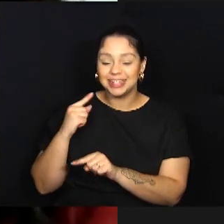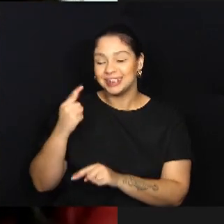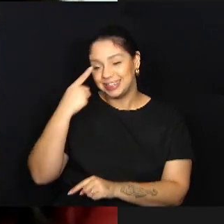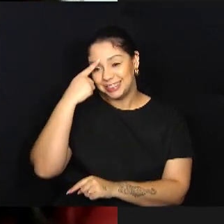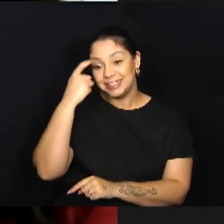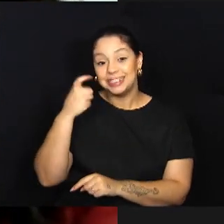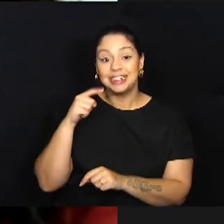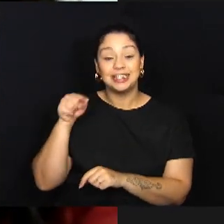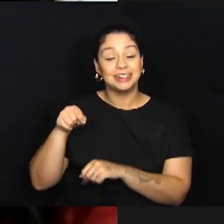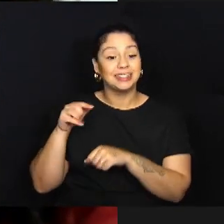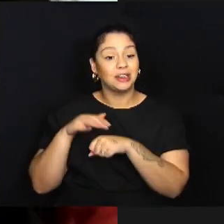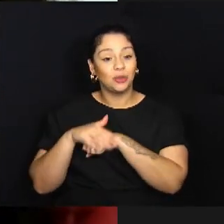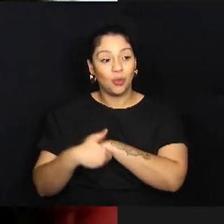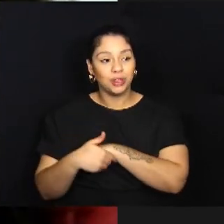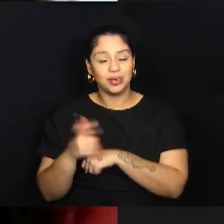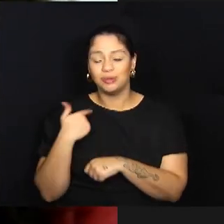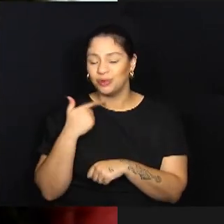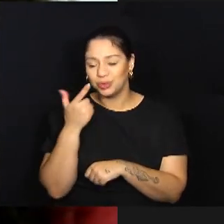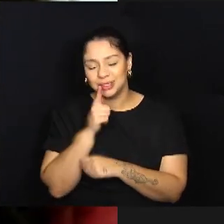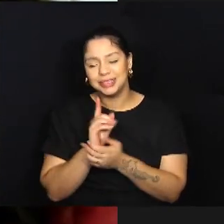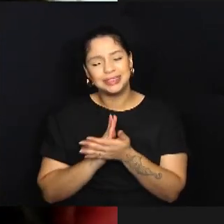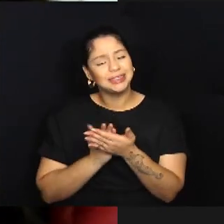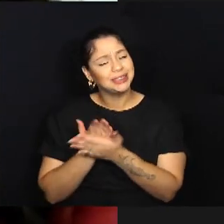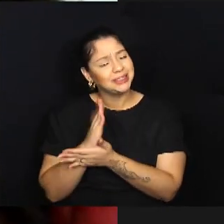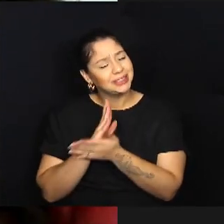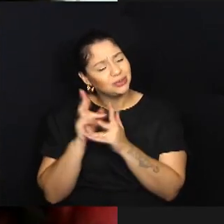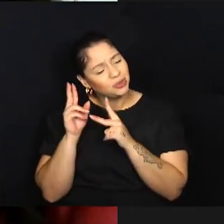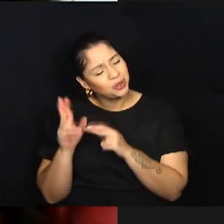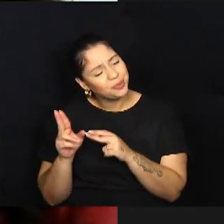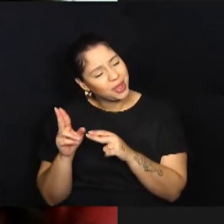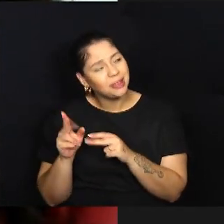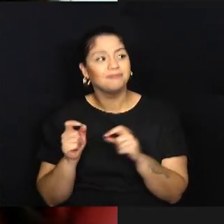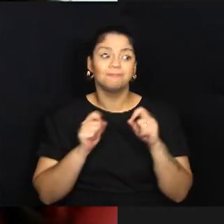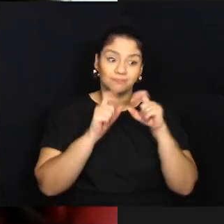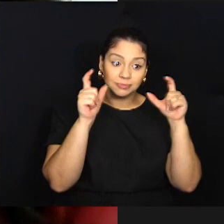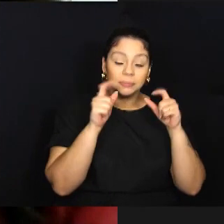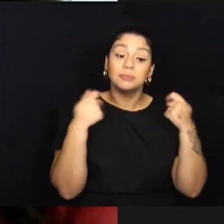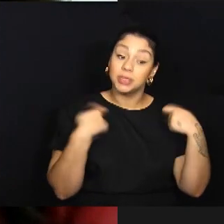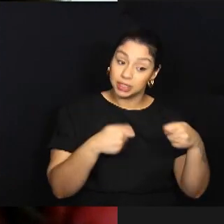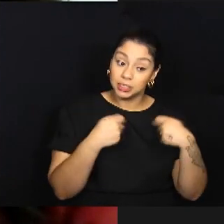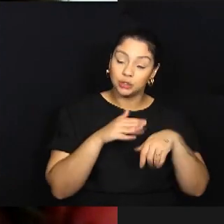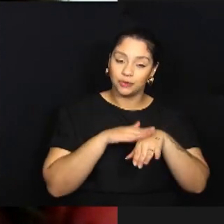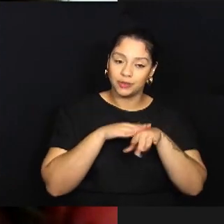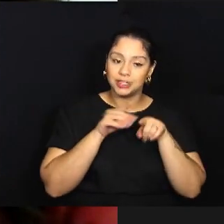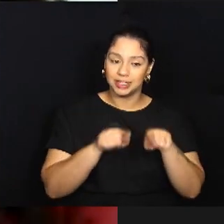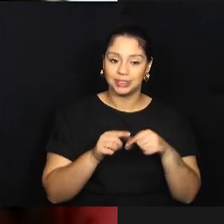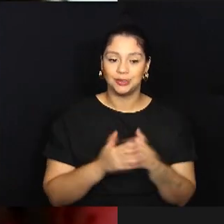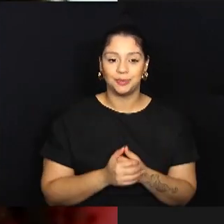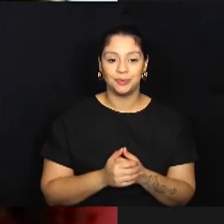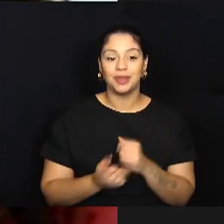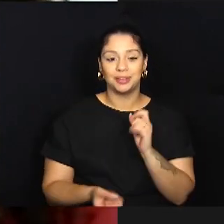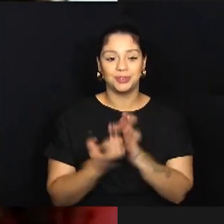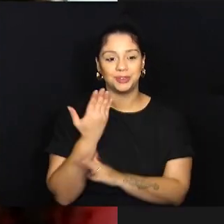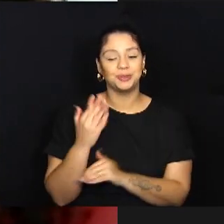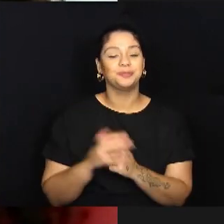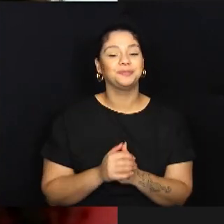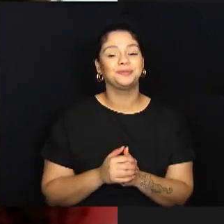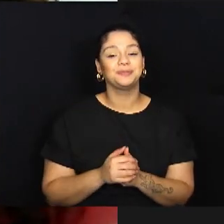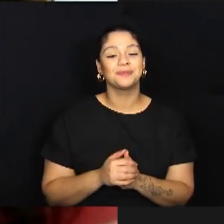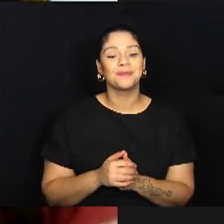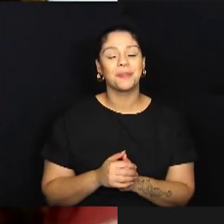nessa noite de insônia e falei, preciso fazer isso, agora está na hora de fazer. Né? Foi onde surgiu. E Vanderlei